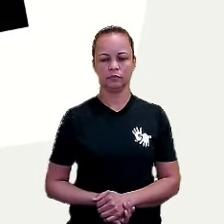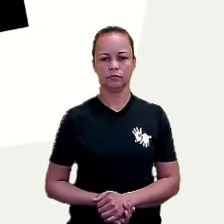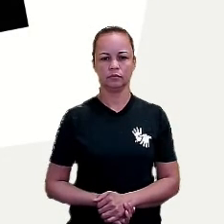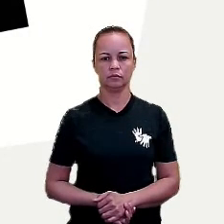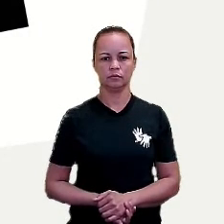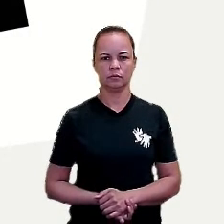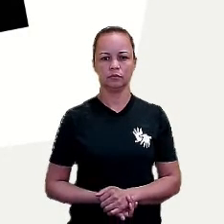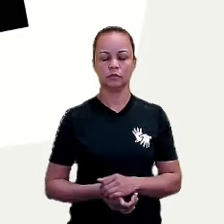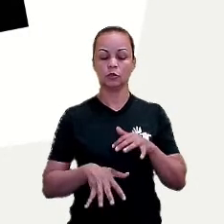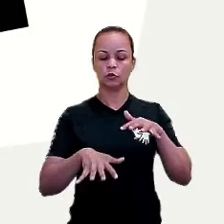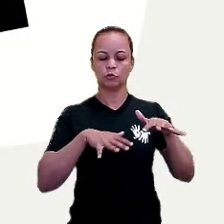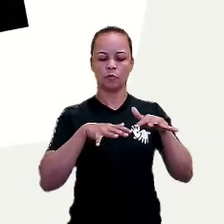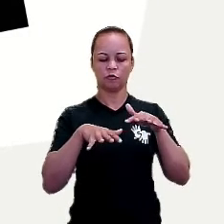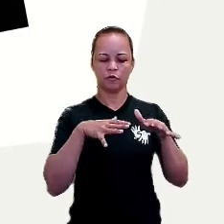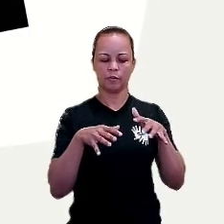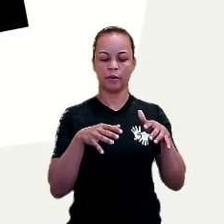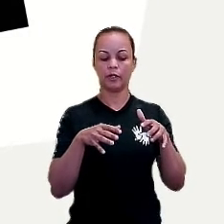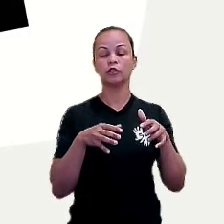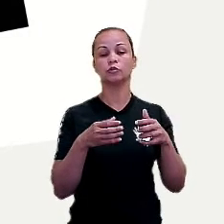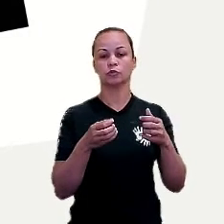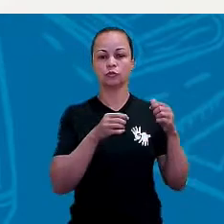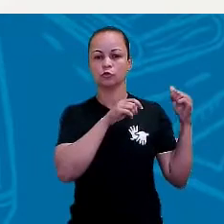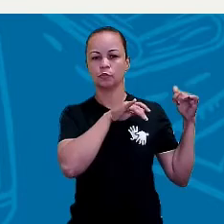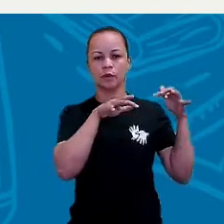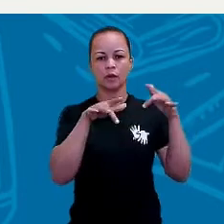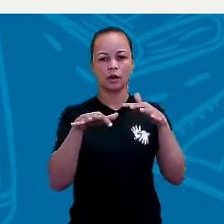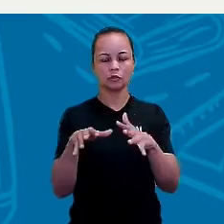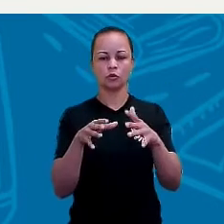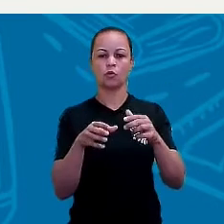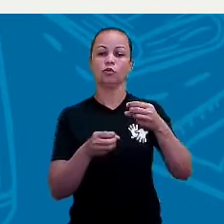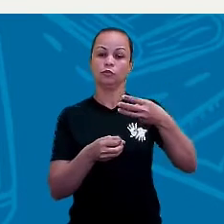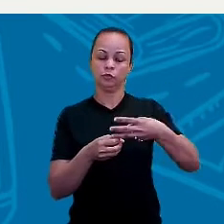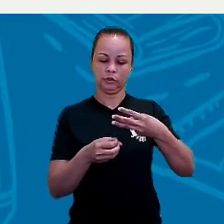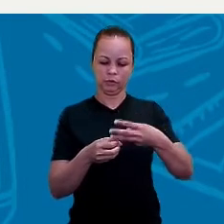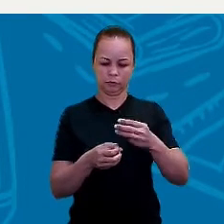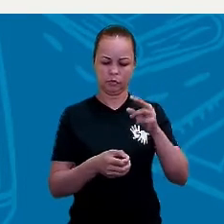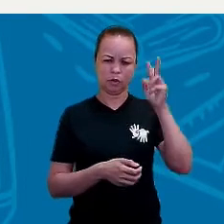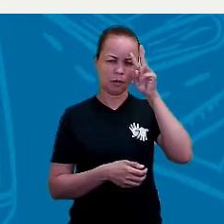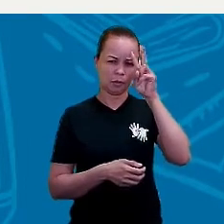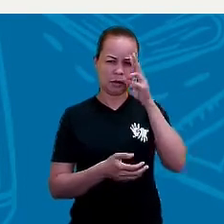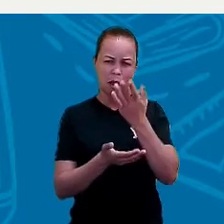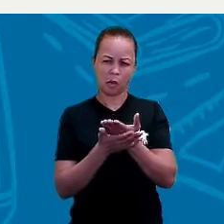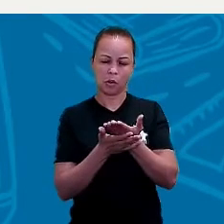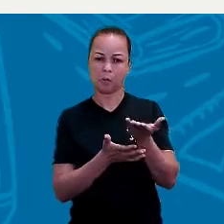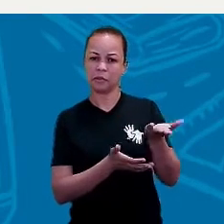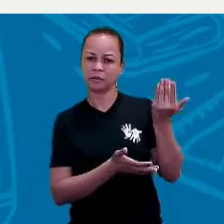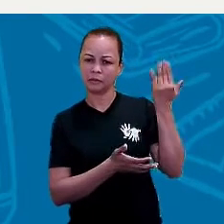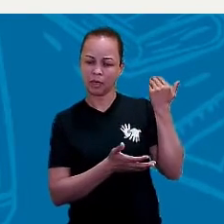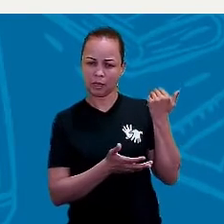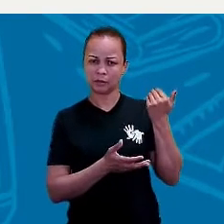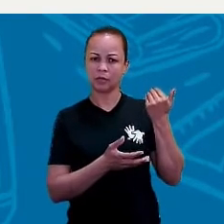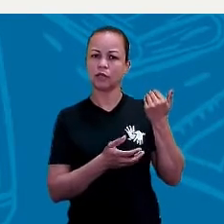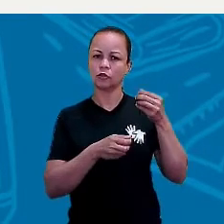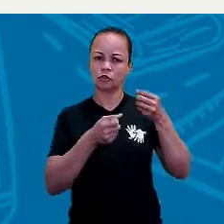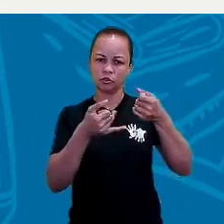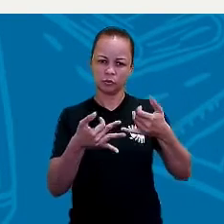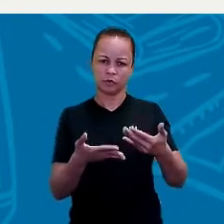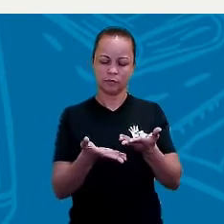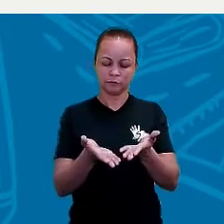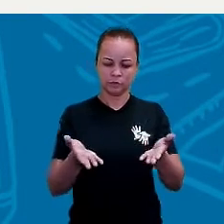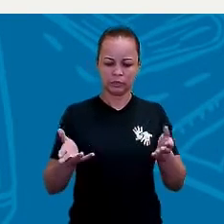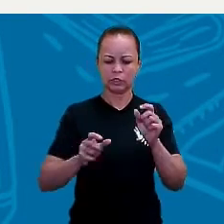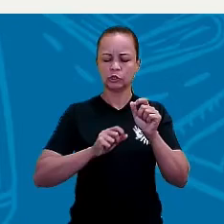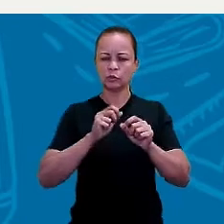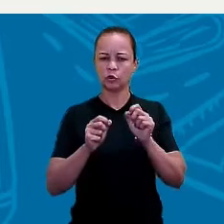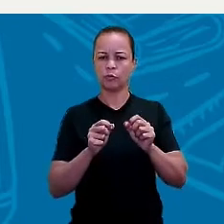Então, os movimentos migratórios no município. Vamos relembrar agora uma aula passada que eu dei sobre migração. O que é